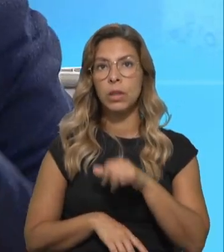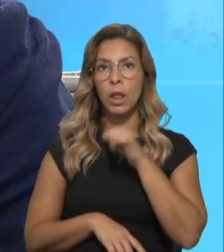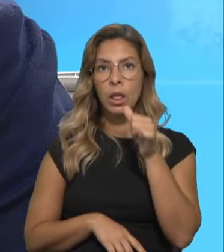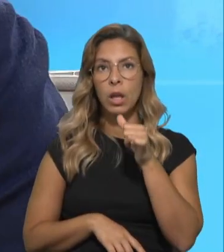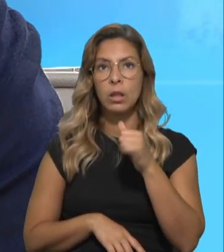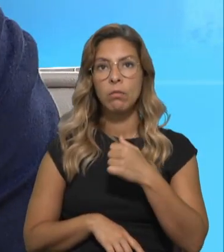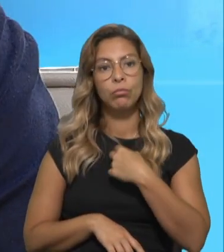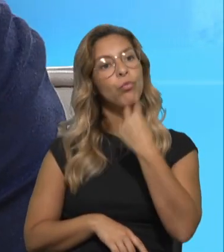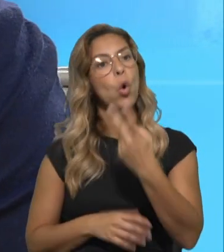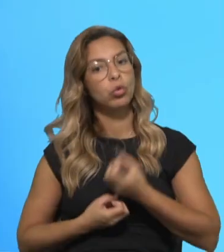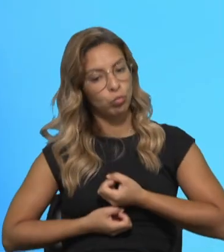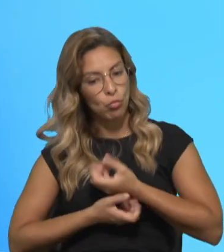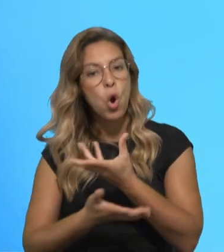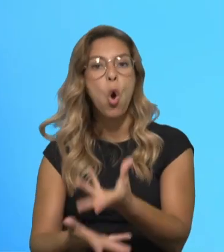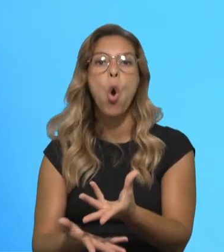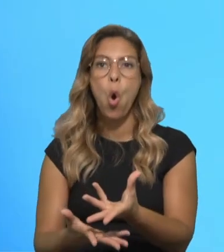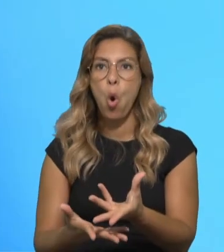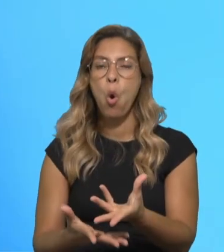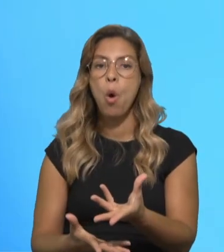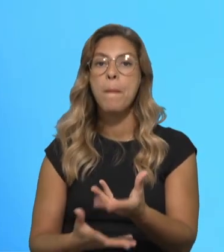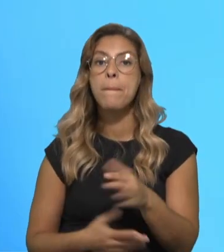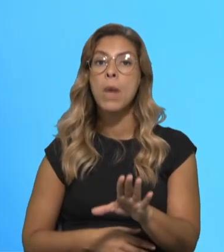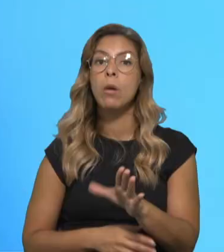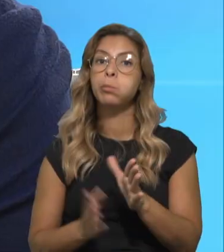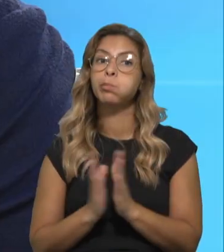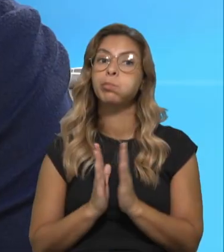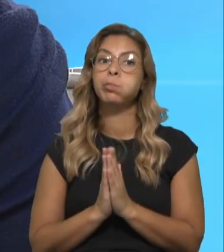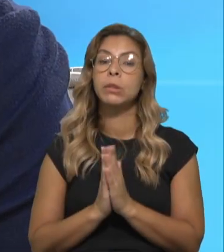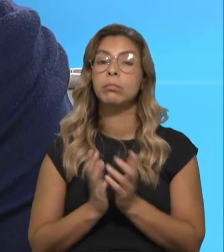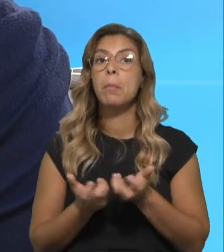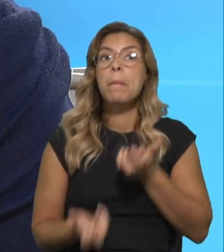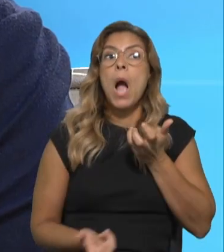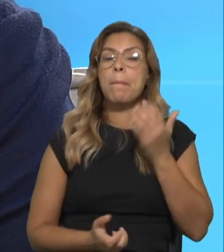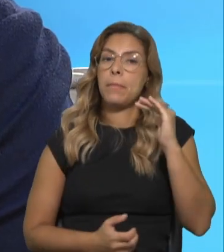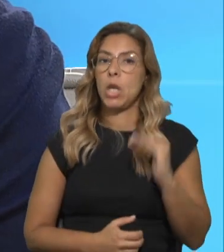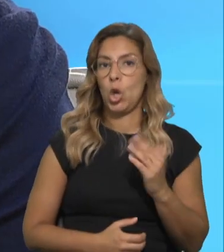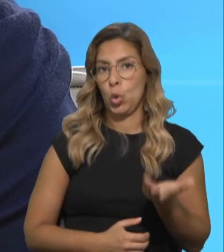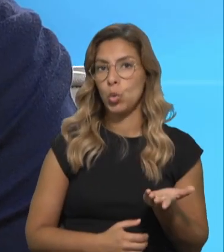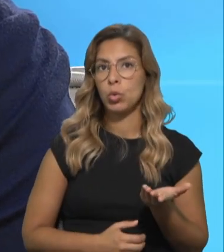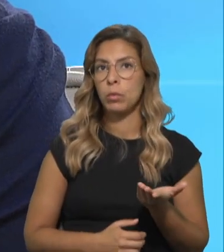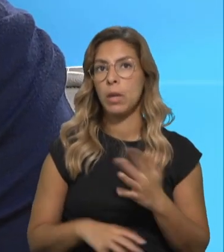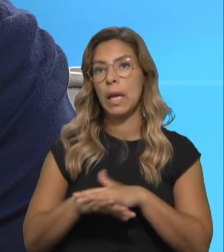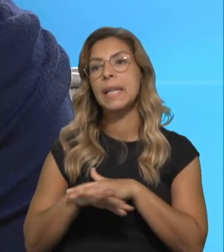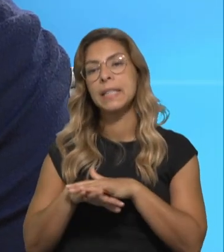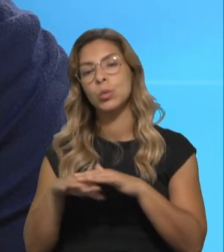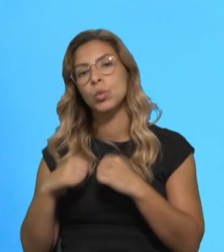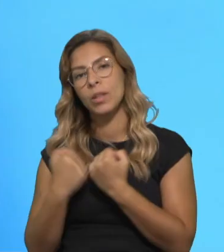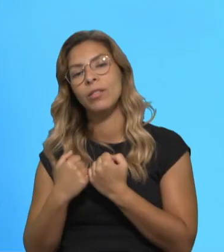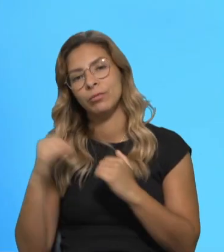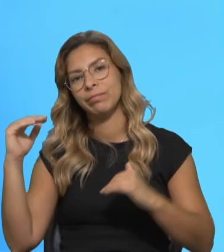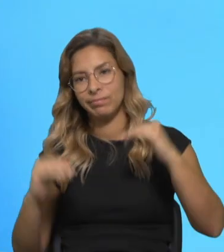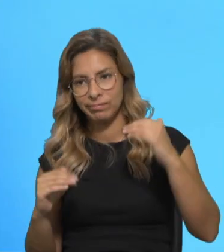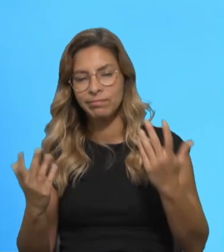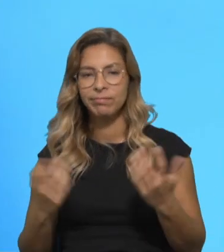então dizer tudo. Sim, e a homilia tem muito menos impacto que qualquer rede social. Sim. Padre Miguel Neto,